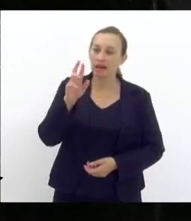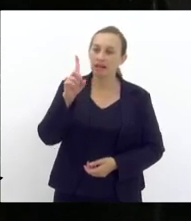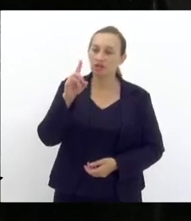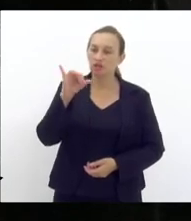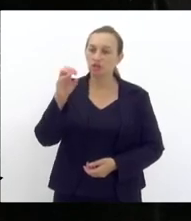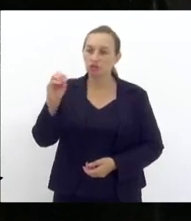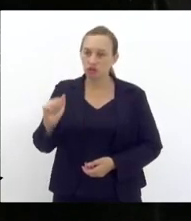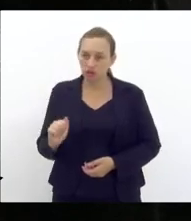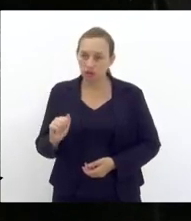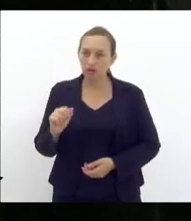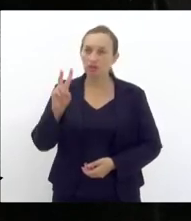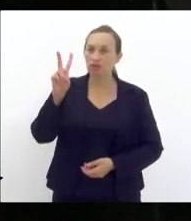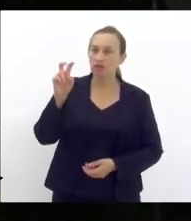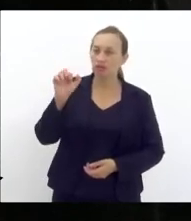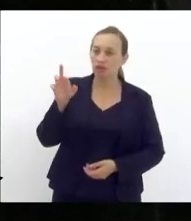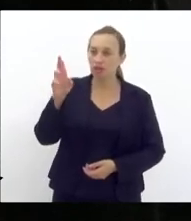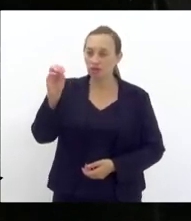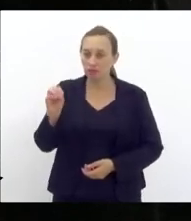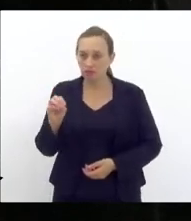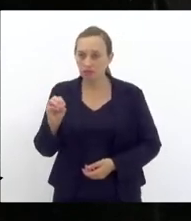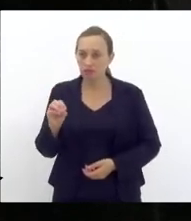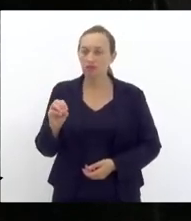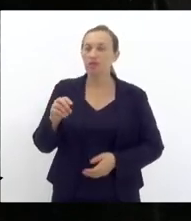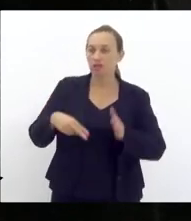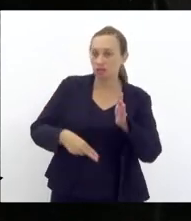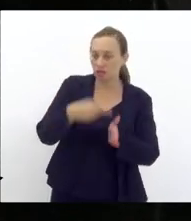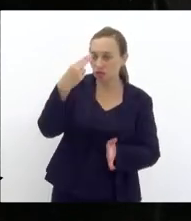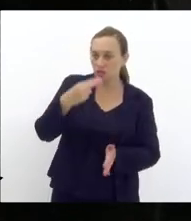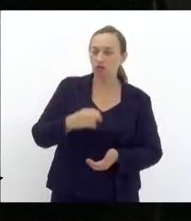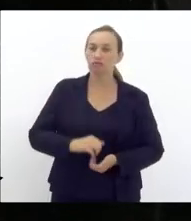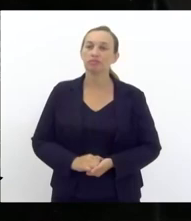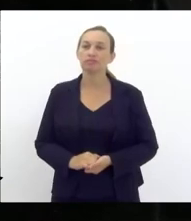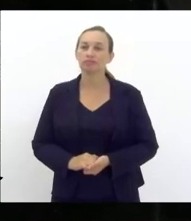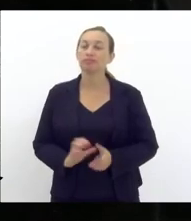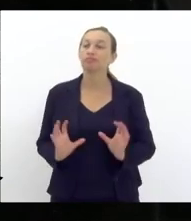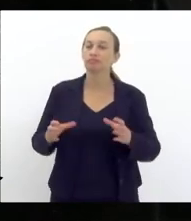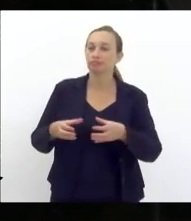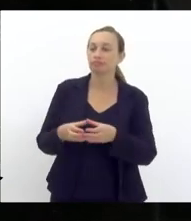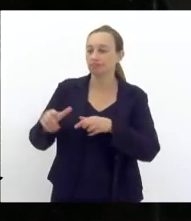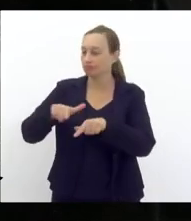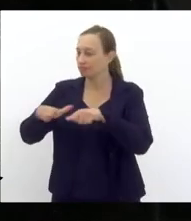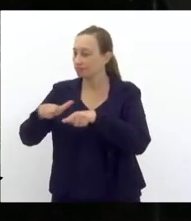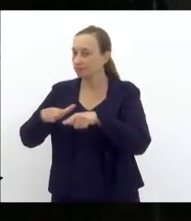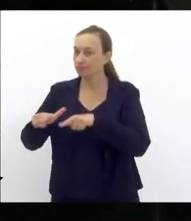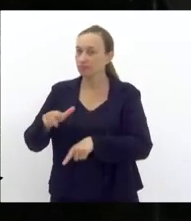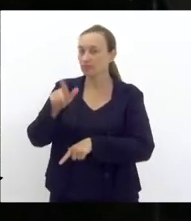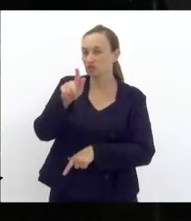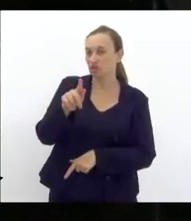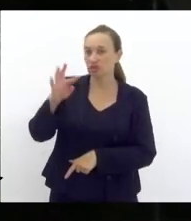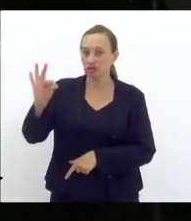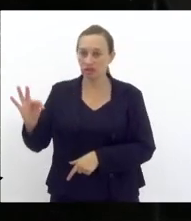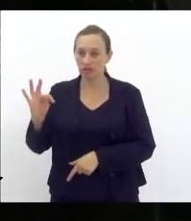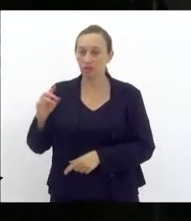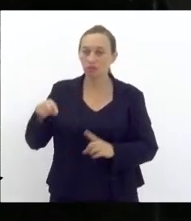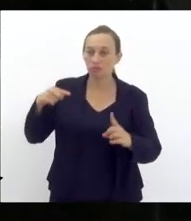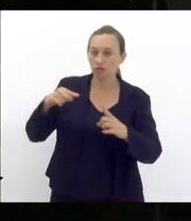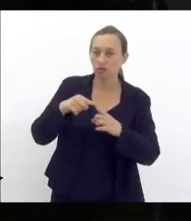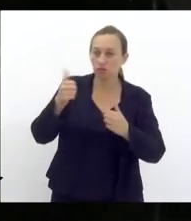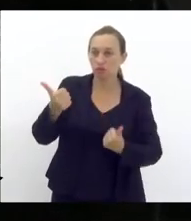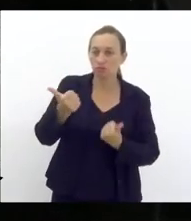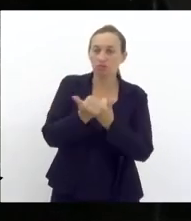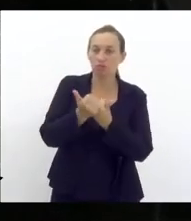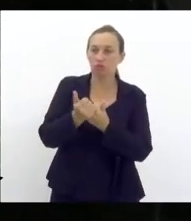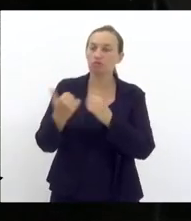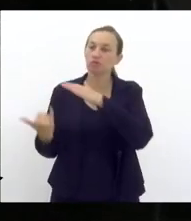geral e vascular E além disso o Ministério da Saúde criou um grupo de trabalho um GT com objetivo de prestar apoio